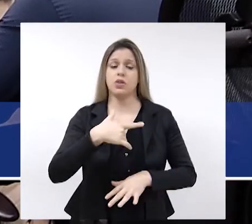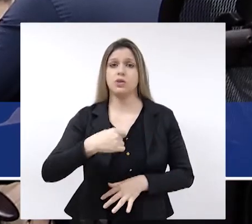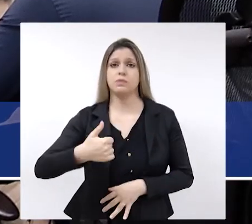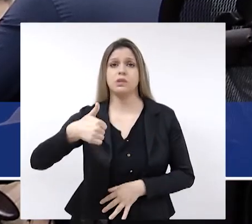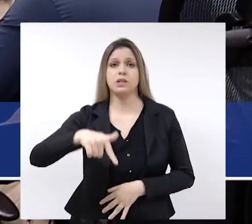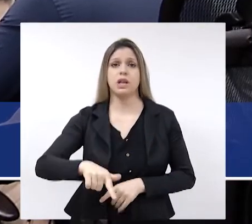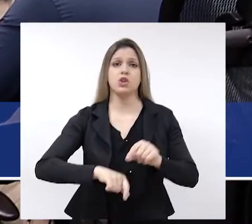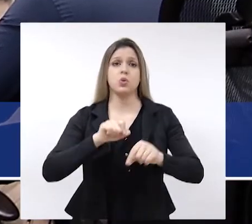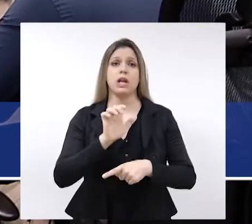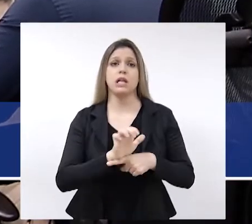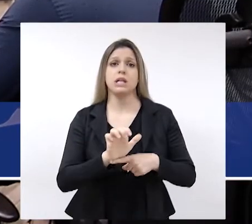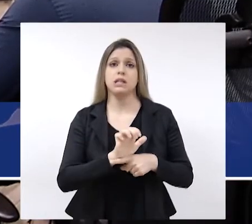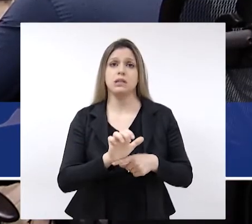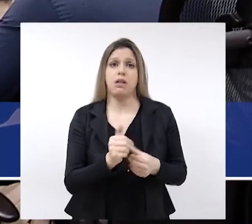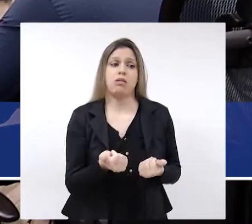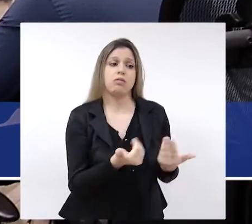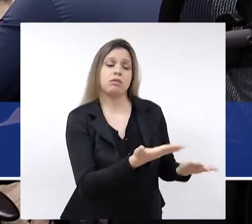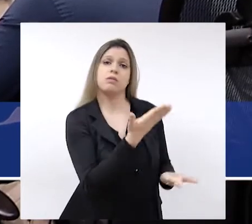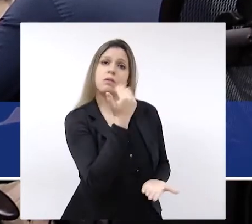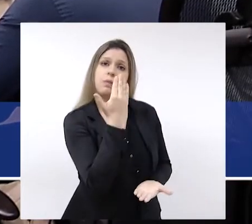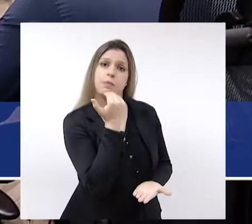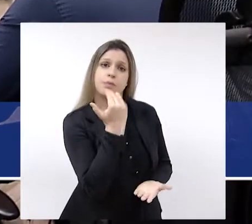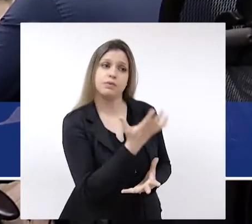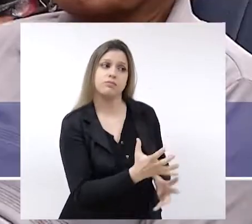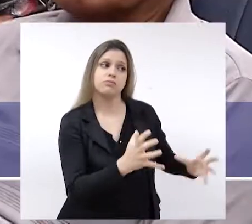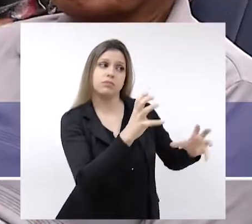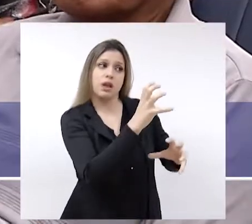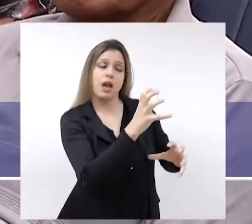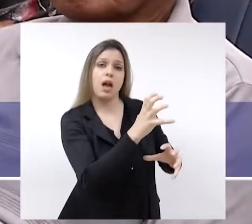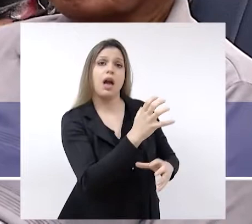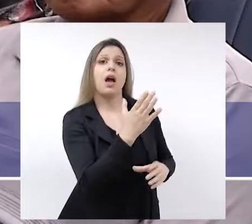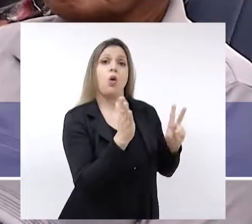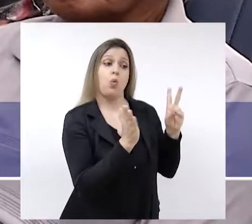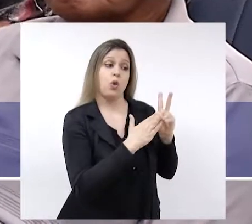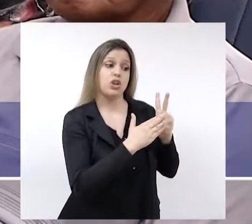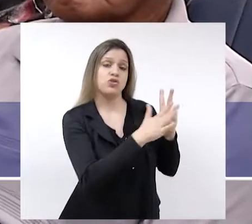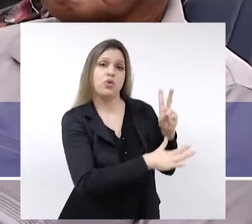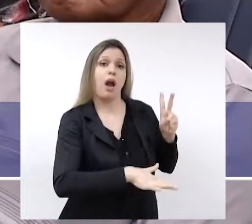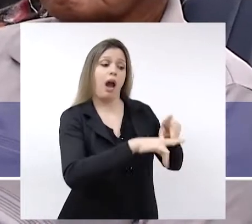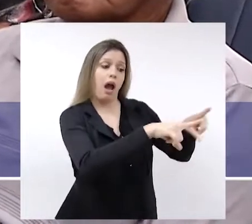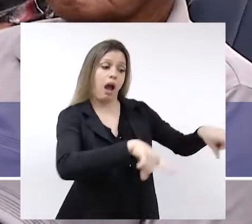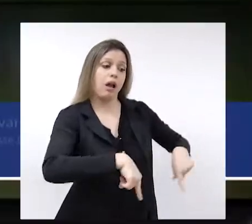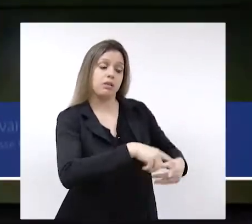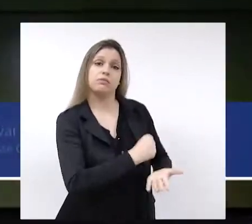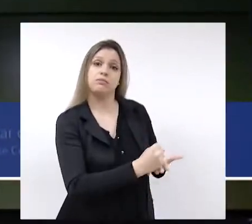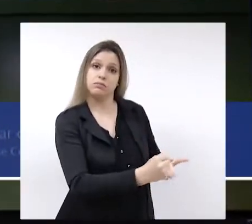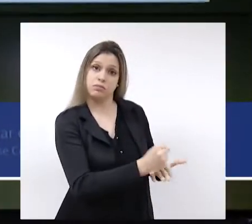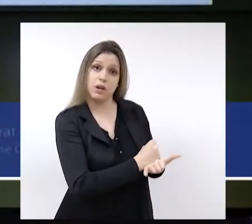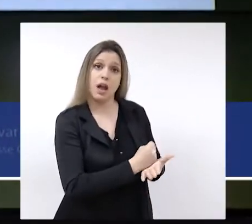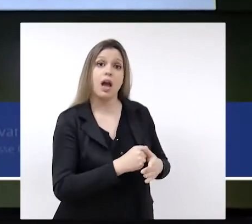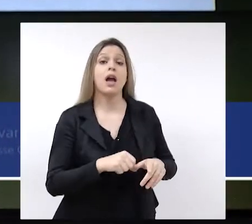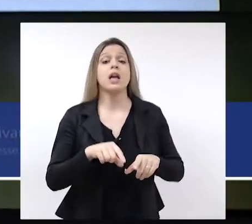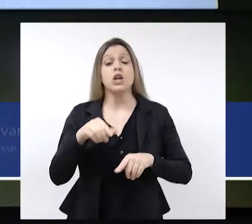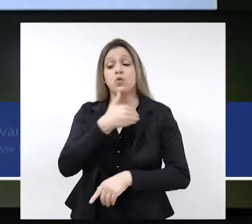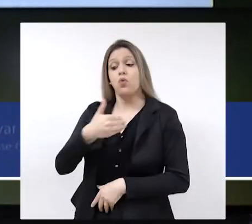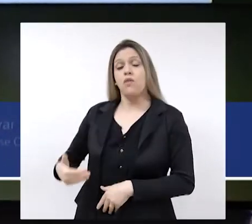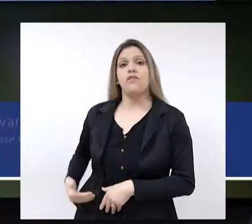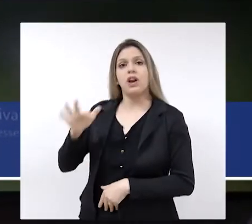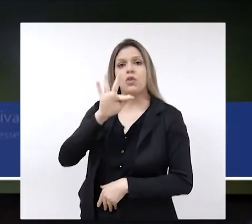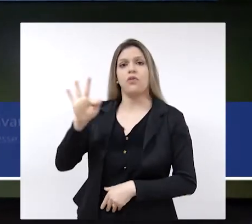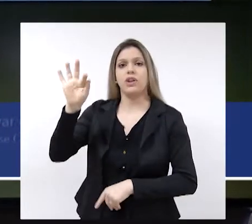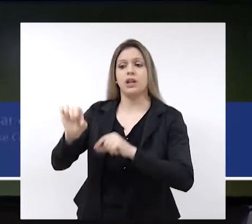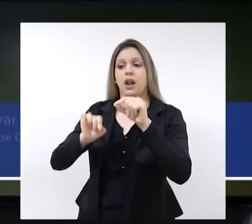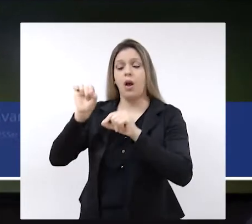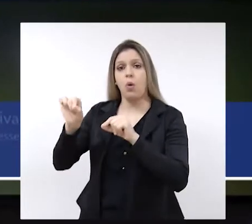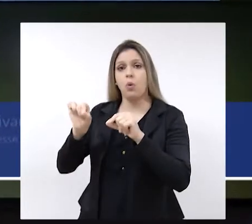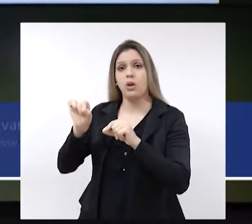2017 que o Estado deveria distribuir as cestas de alimentos aos índios de áreas regularizadas, enquanto a União se